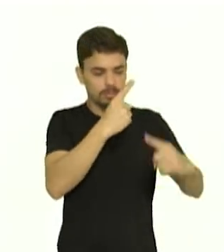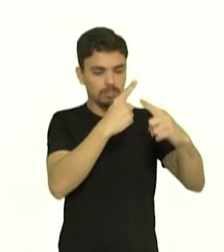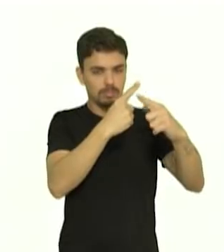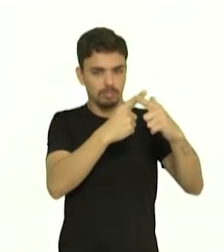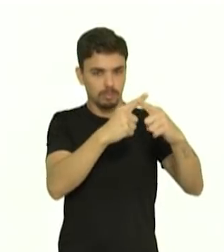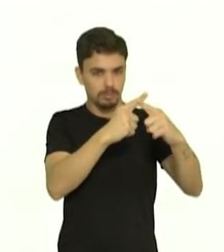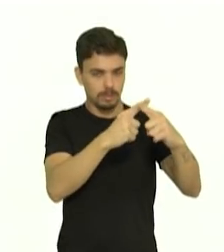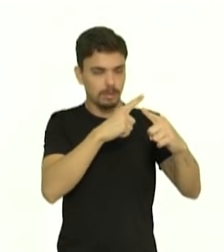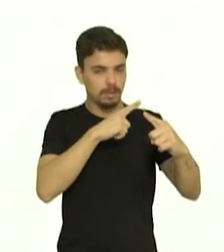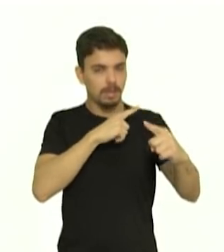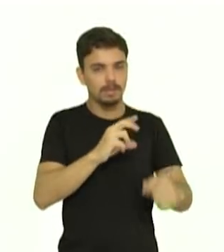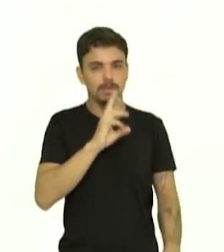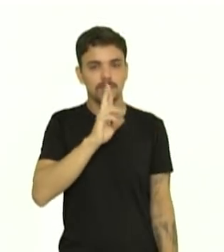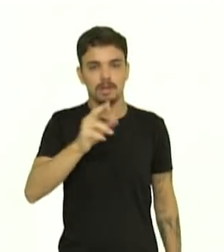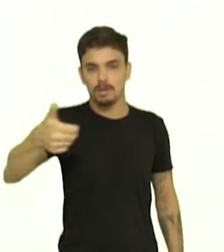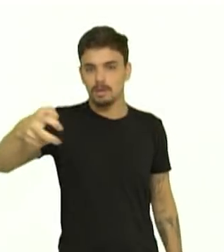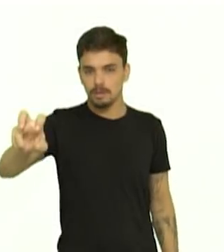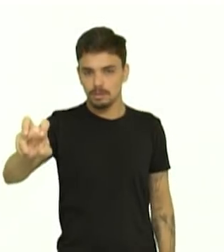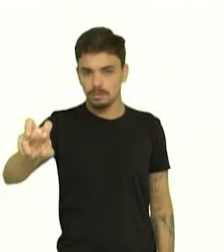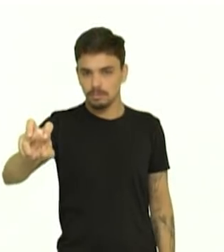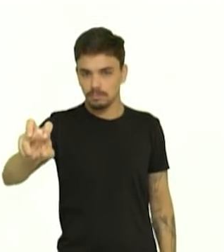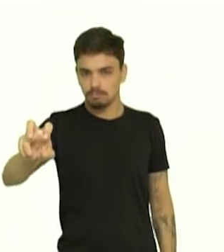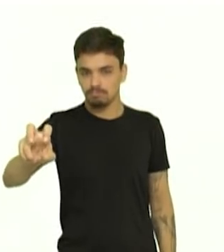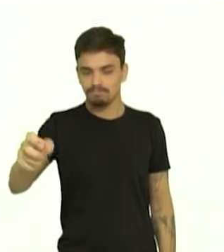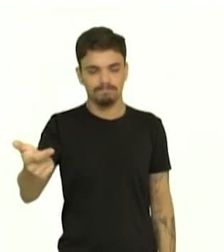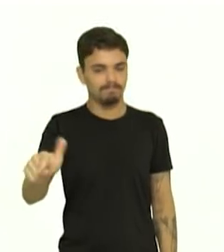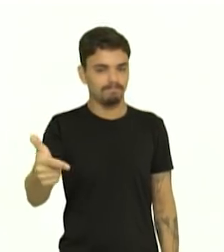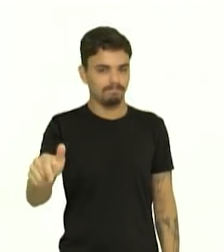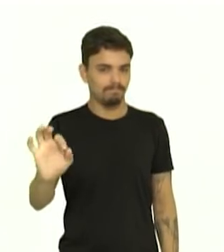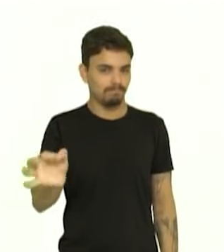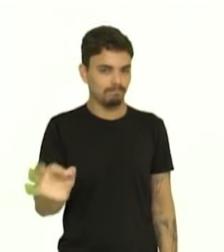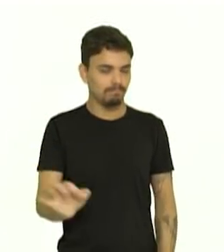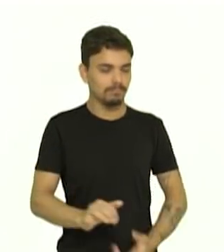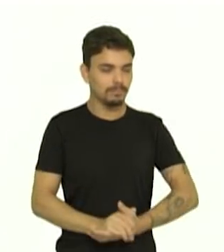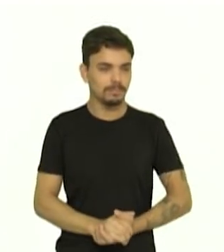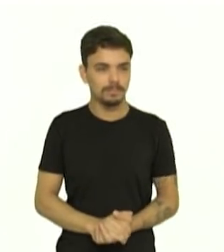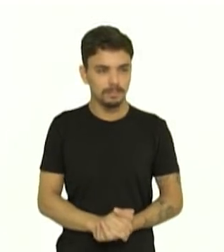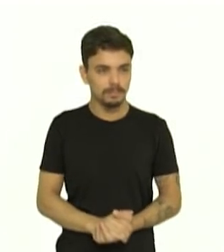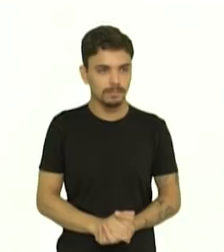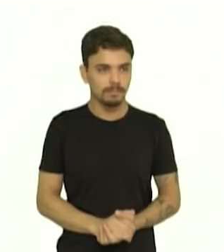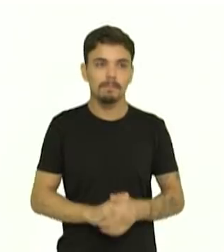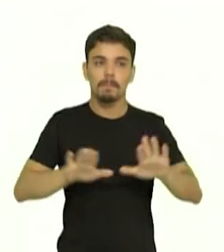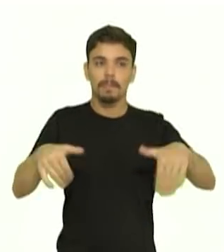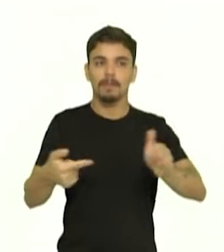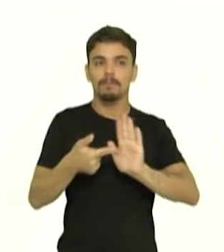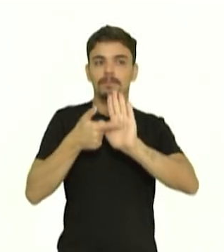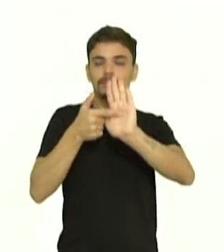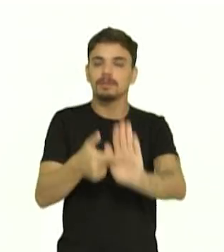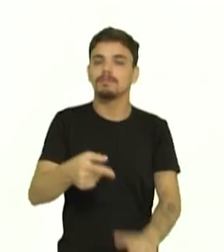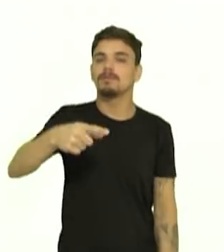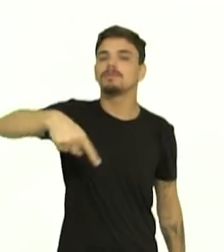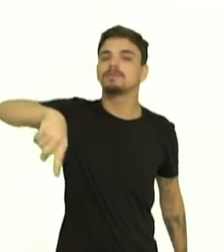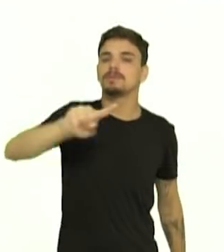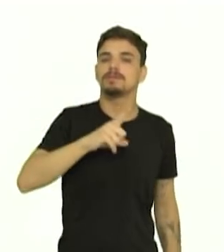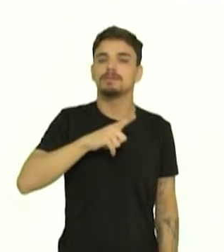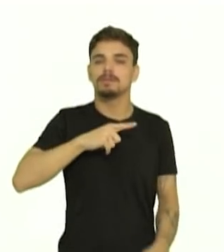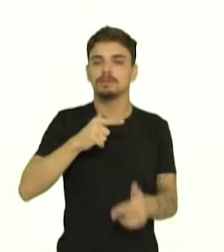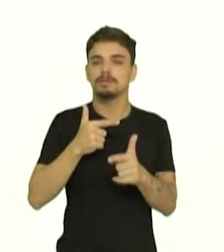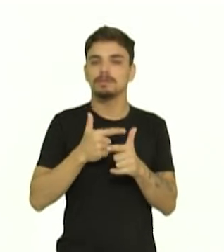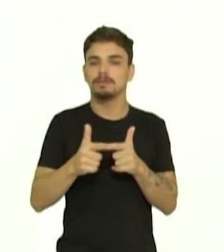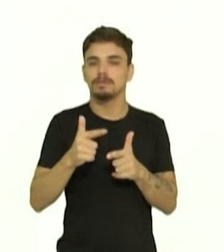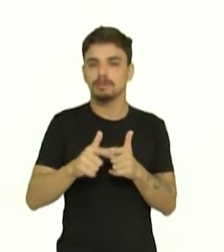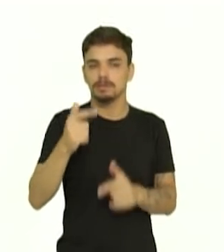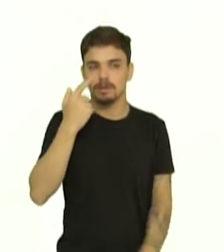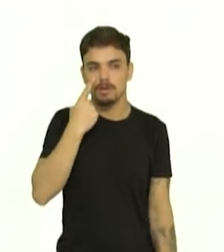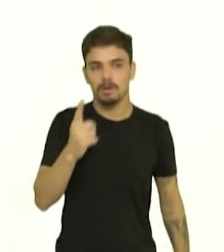multiplicação tenha resultado 15? Não tem, né? Então, mostrei para você aqui essa divisão.